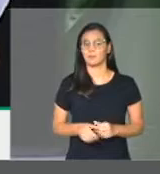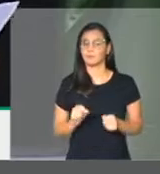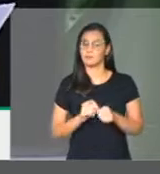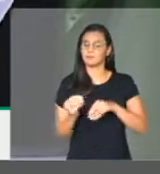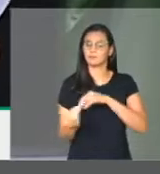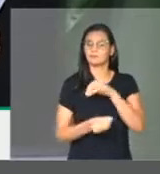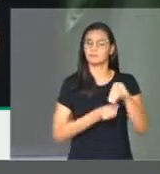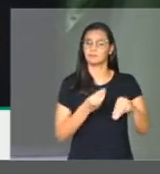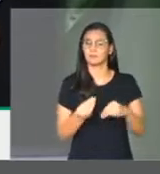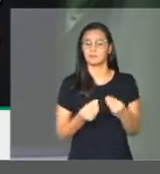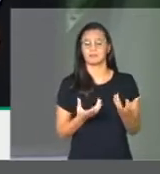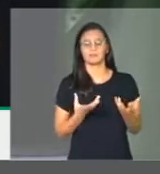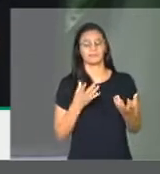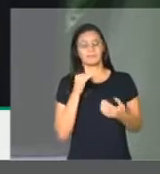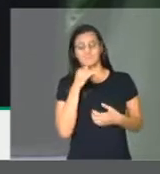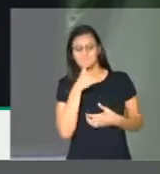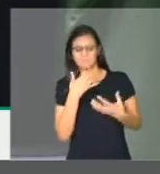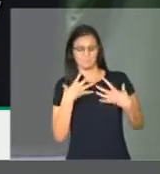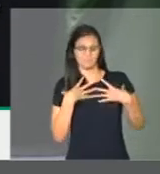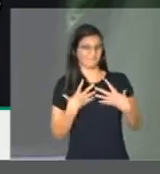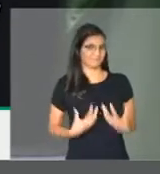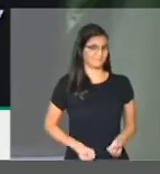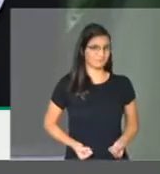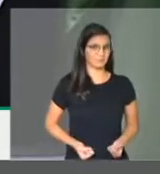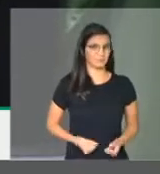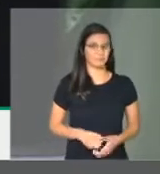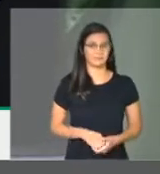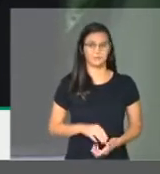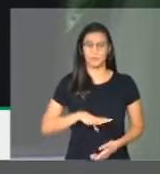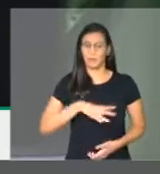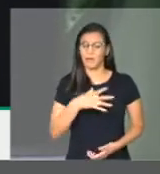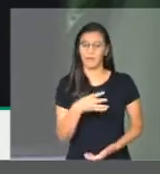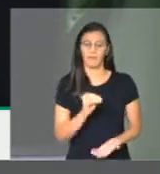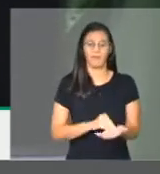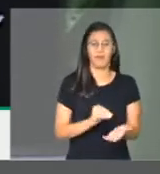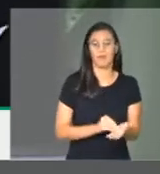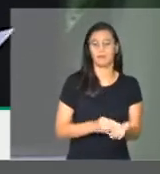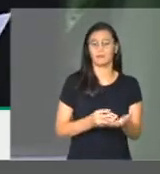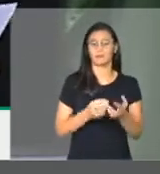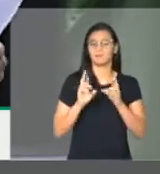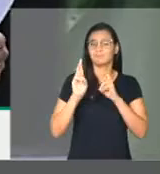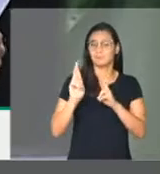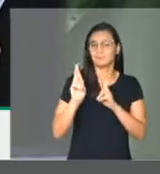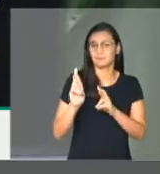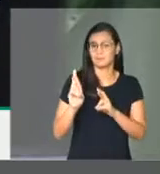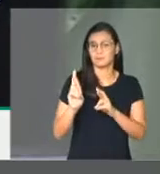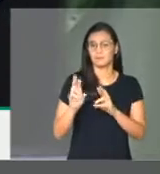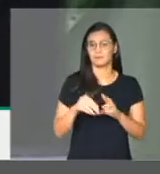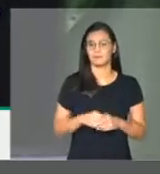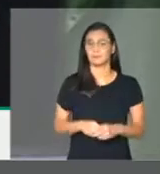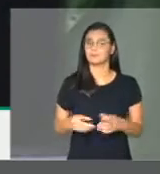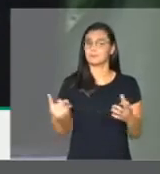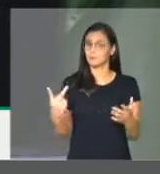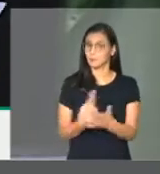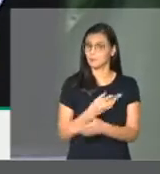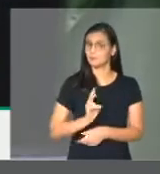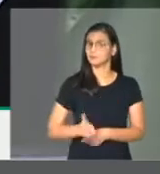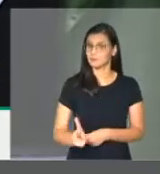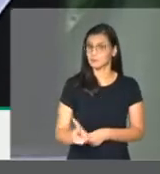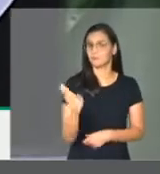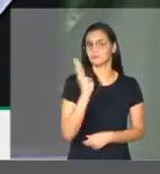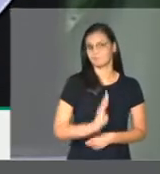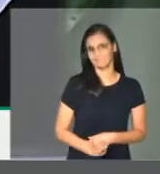de desencanto e frustração, desencorajando a esperança, que sempre foi produto farto no coração